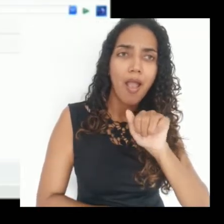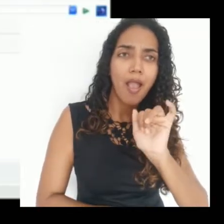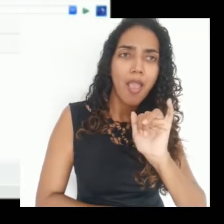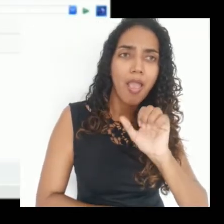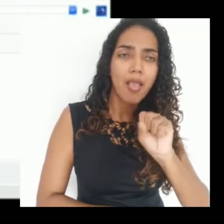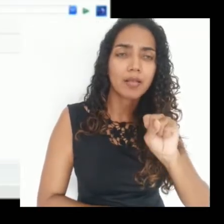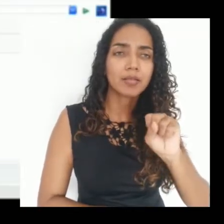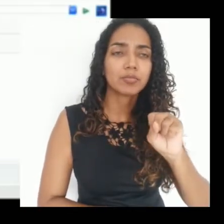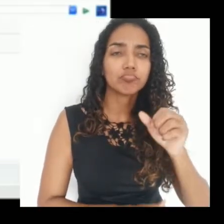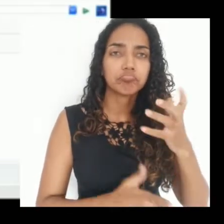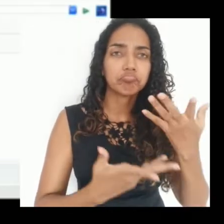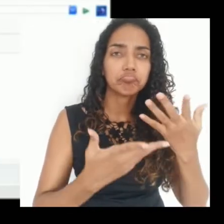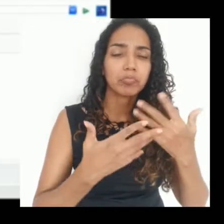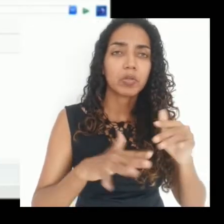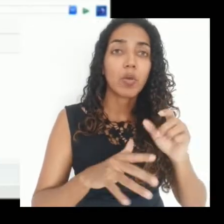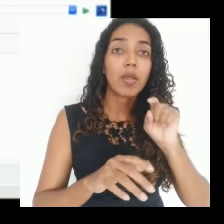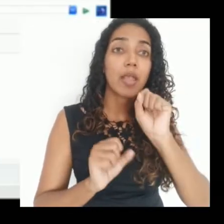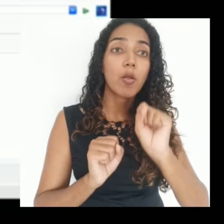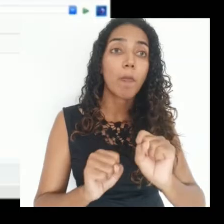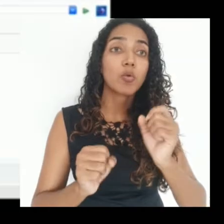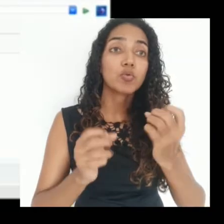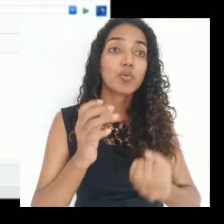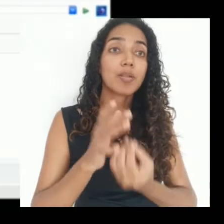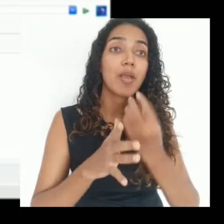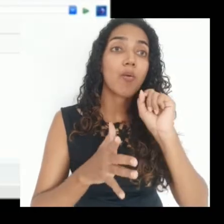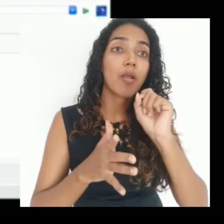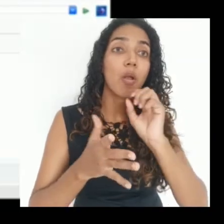simplesmente criar um método